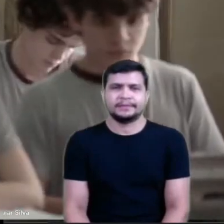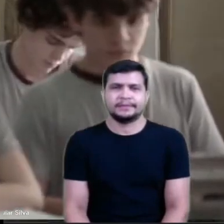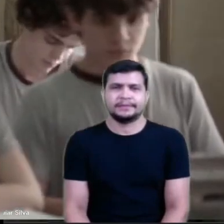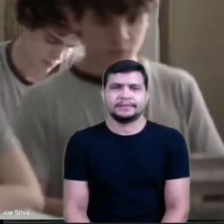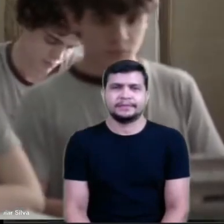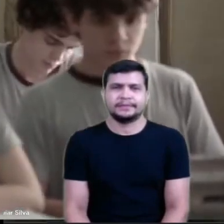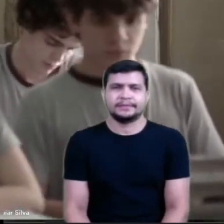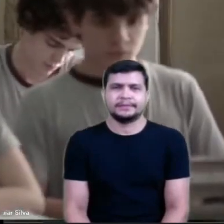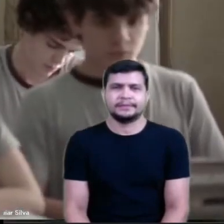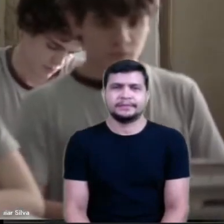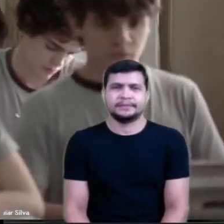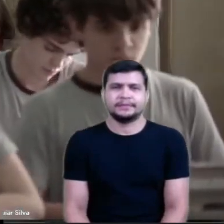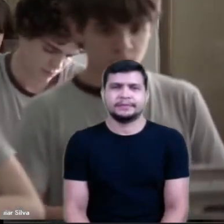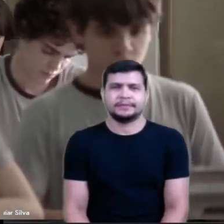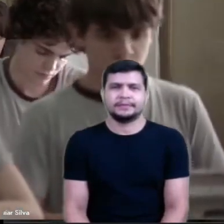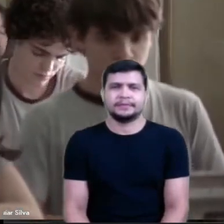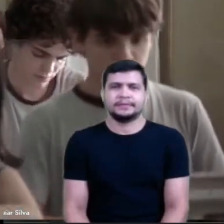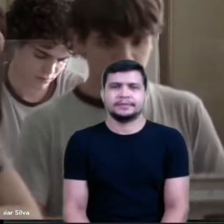Período arcaico.